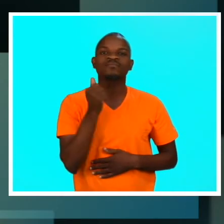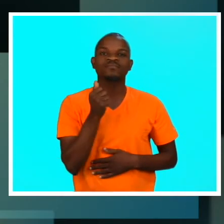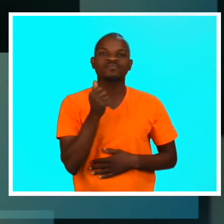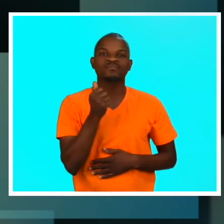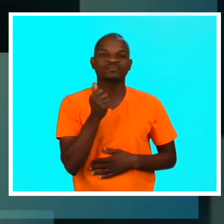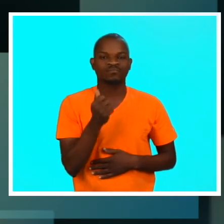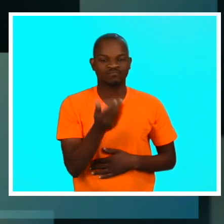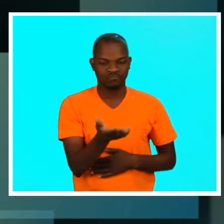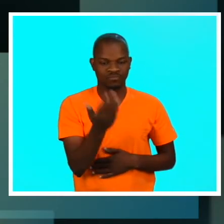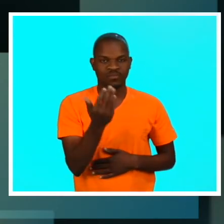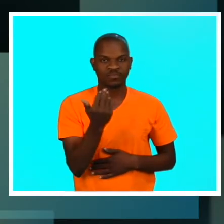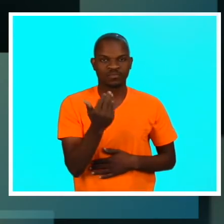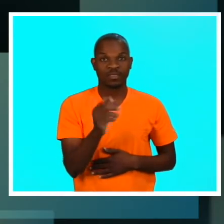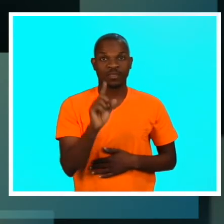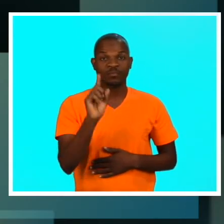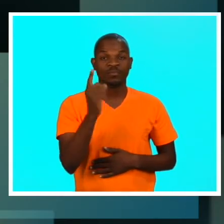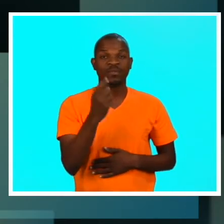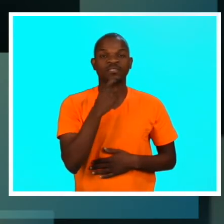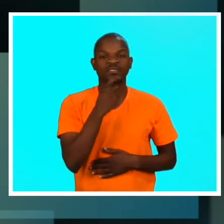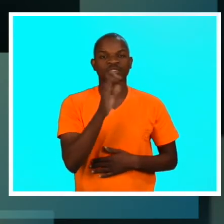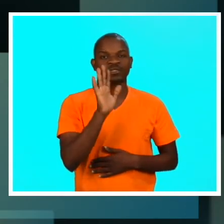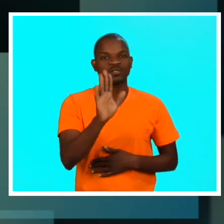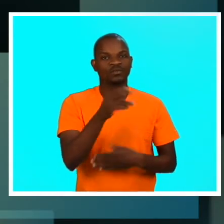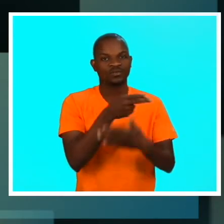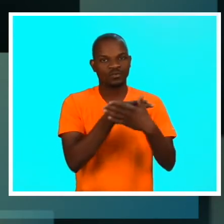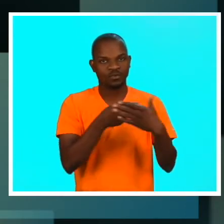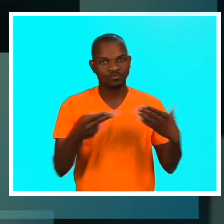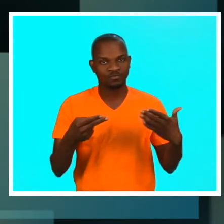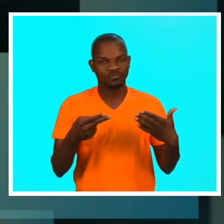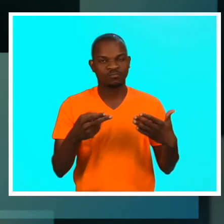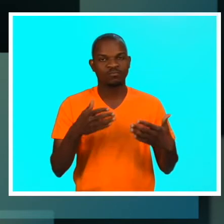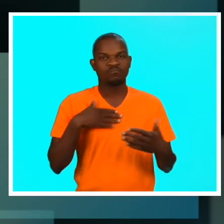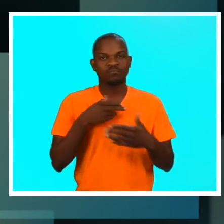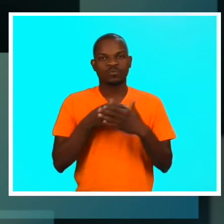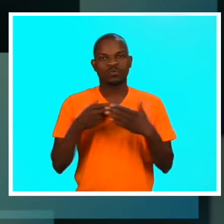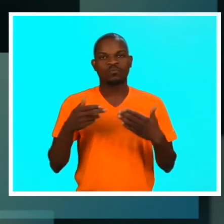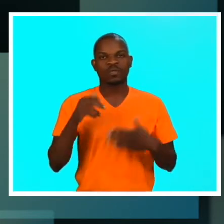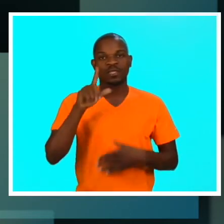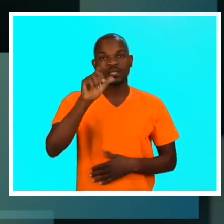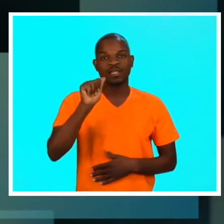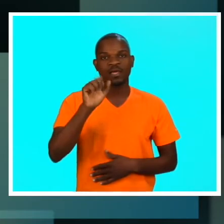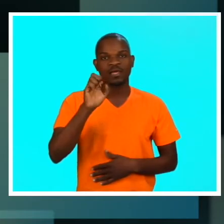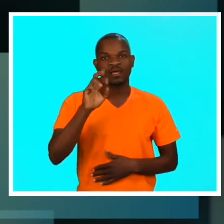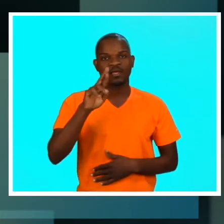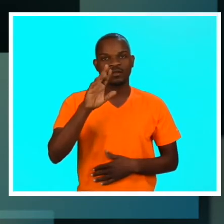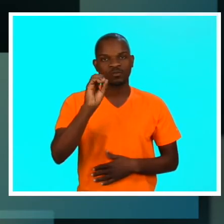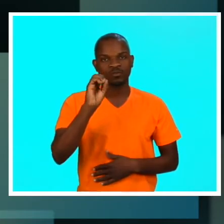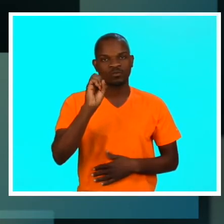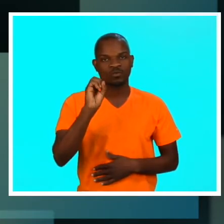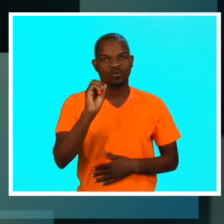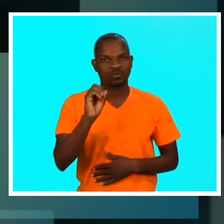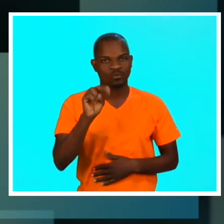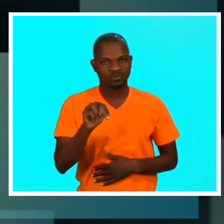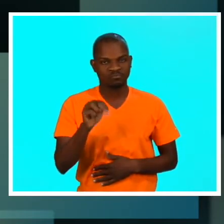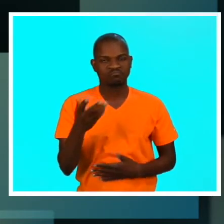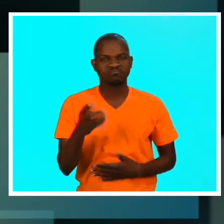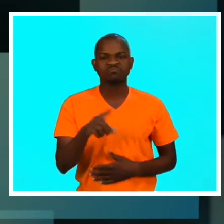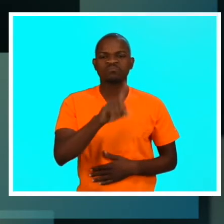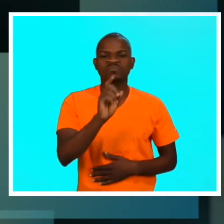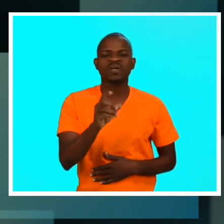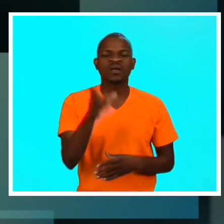Quem quer falar? Eu! Primeiro vai dizer o teu nome. Léia Sou Márcio! Na escolinha, o que está a